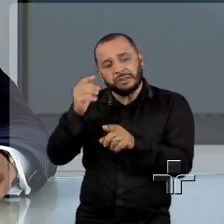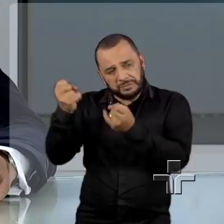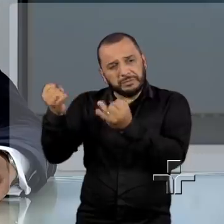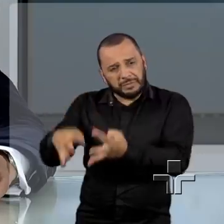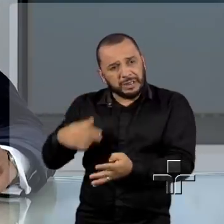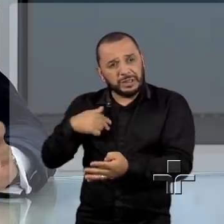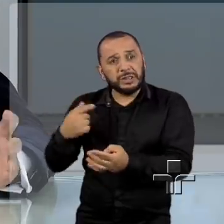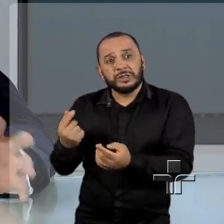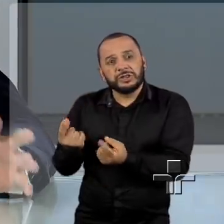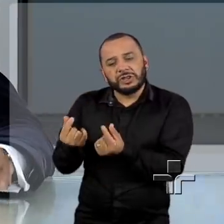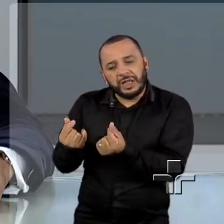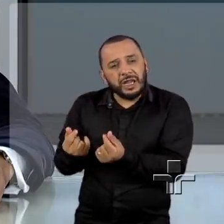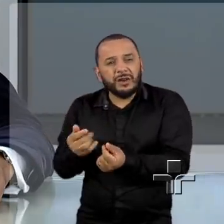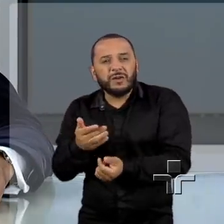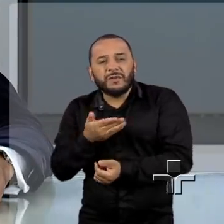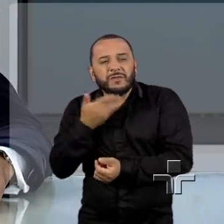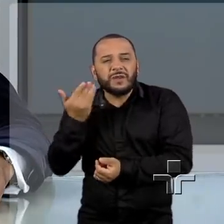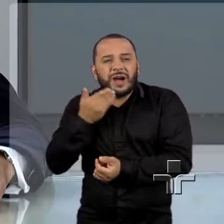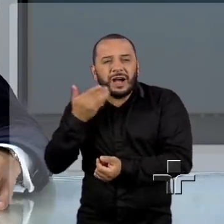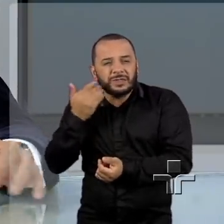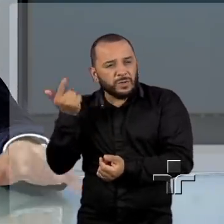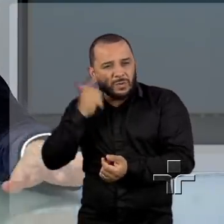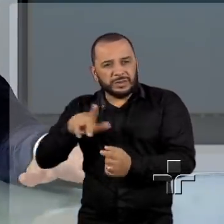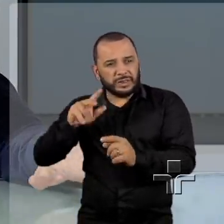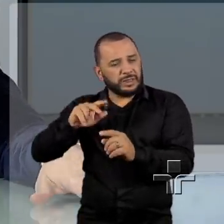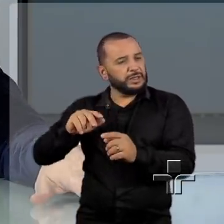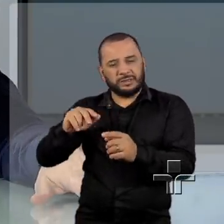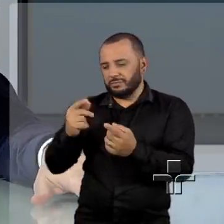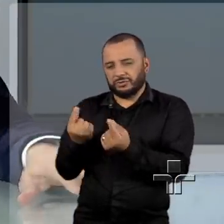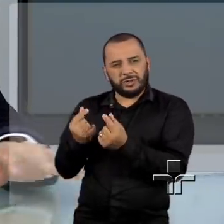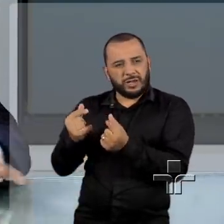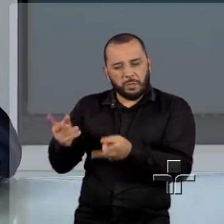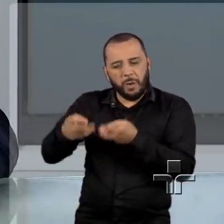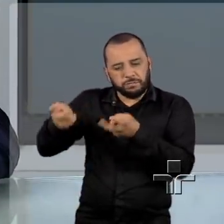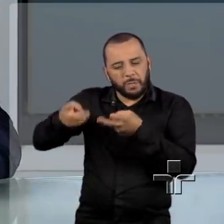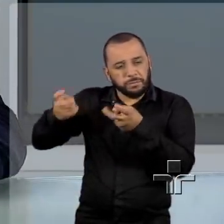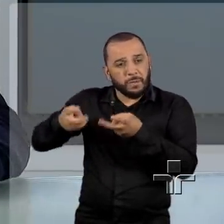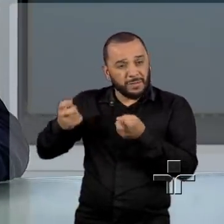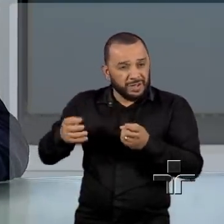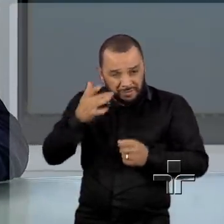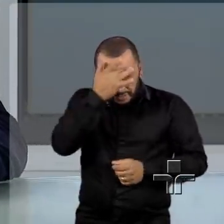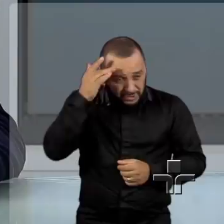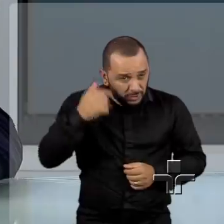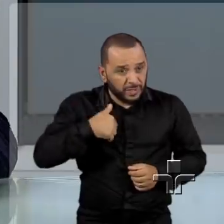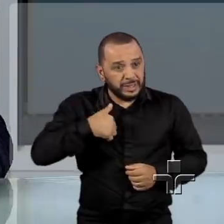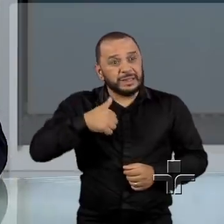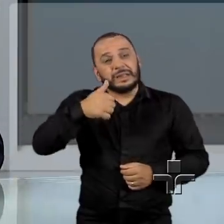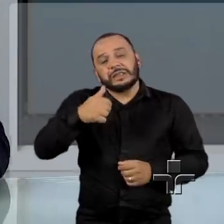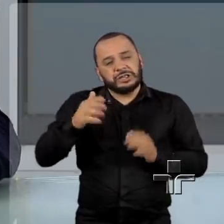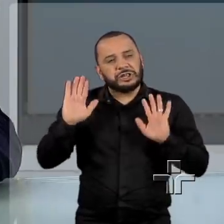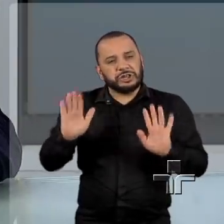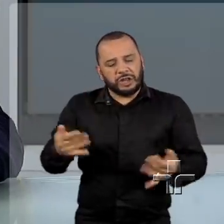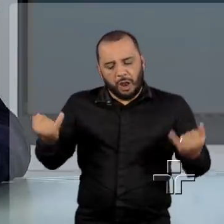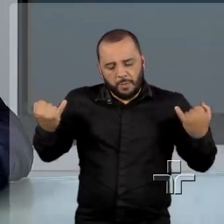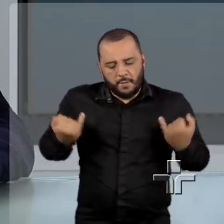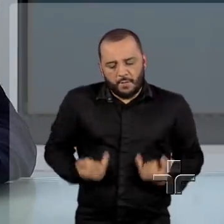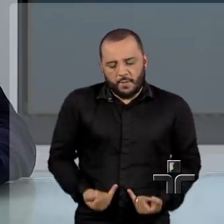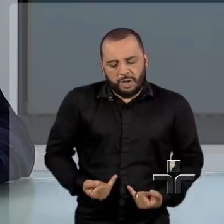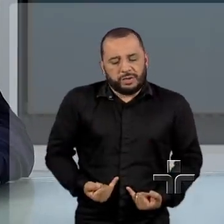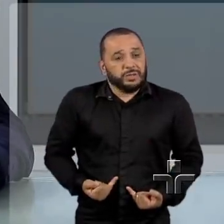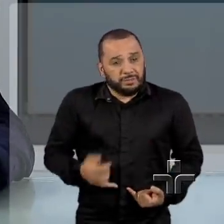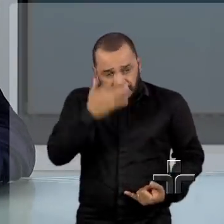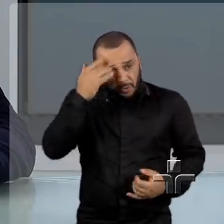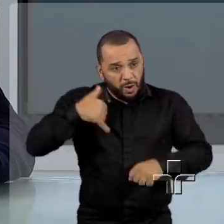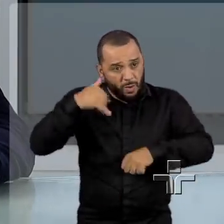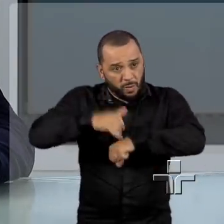mas supor que aquela propaganda de dieta, a pessoa tem 120 quilos e comeu aquela fruta específica que está sendo vendido lá e passou